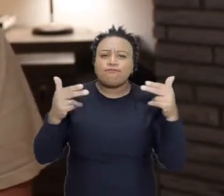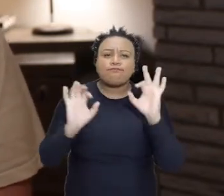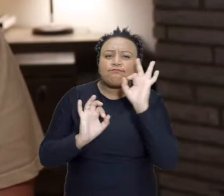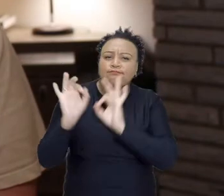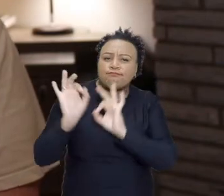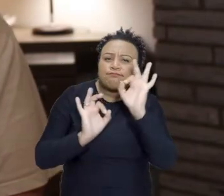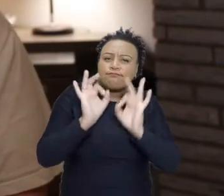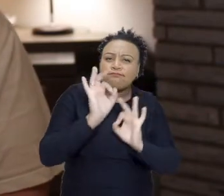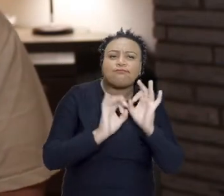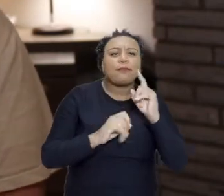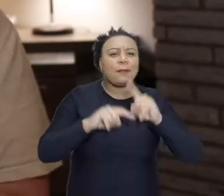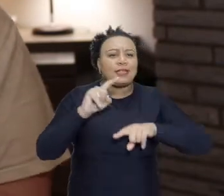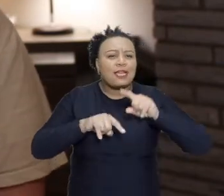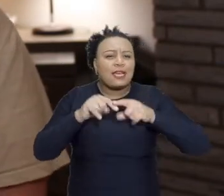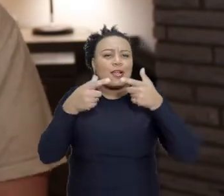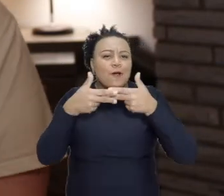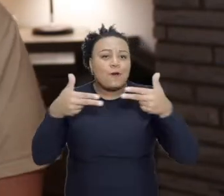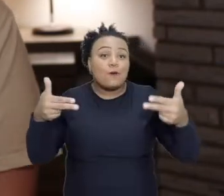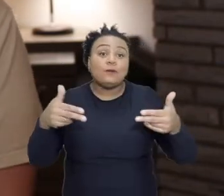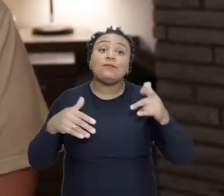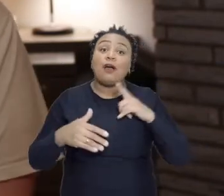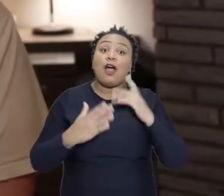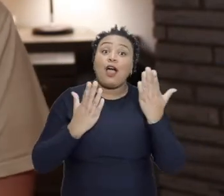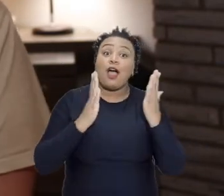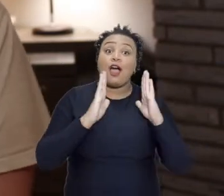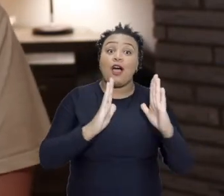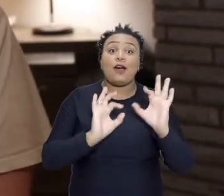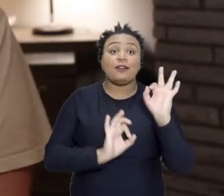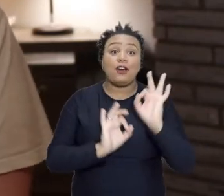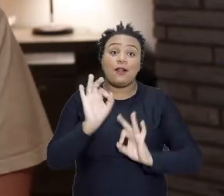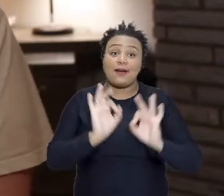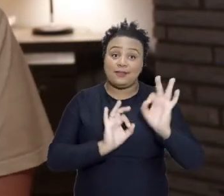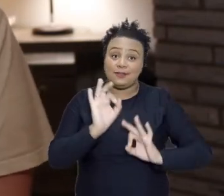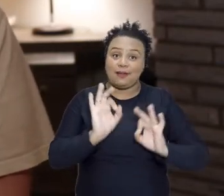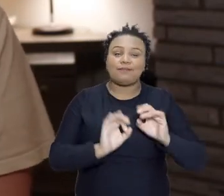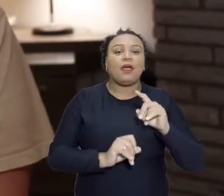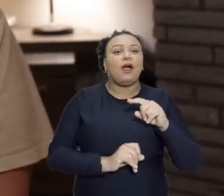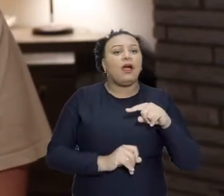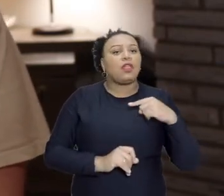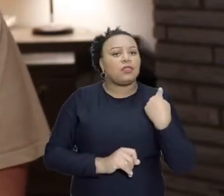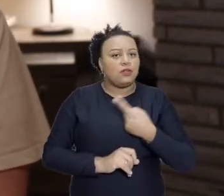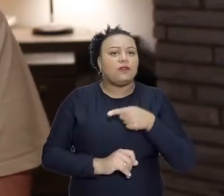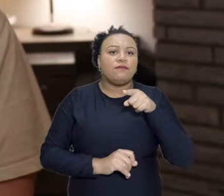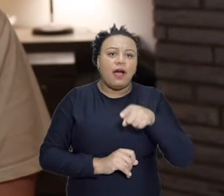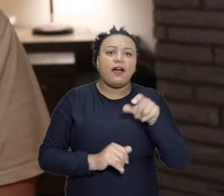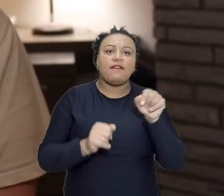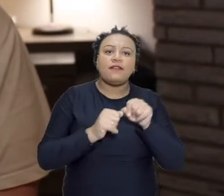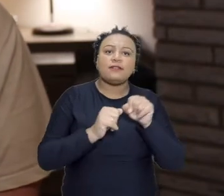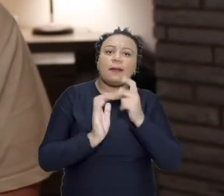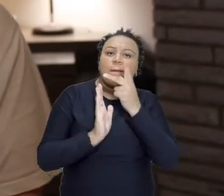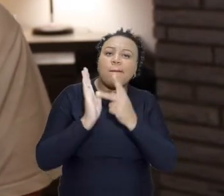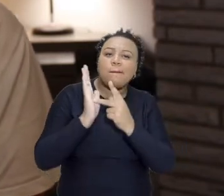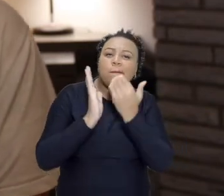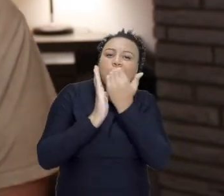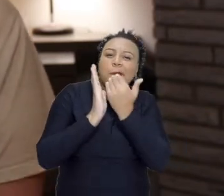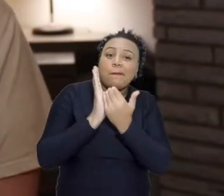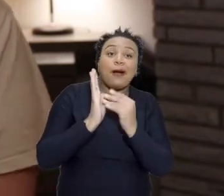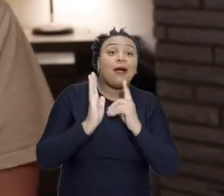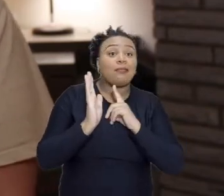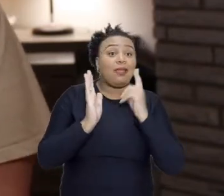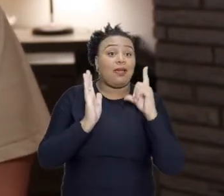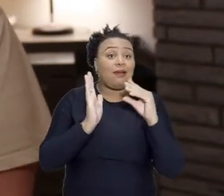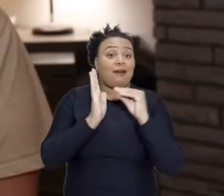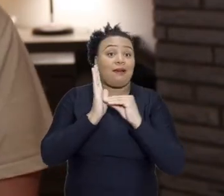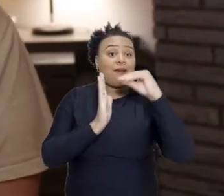de material e tal, vem a parte de organização. Você vai fazer um planejamento dentro de um calendário, de